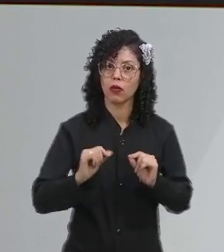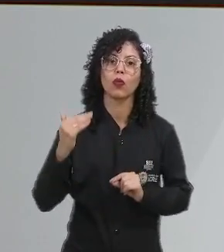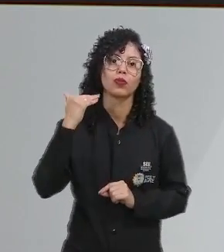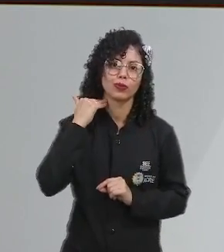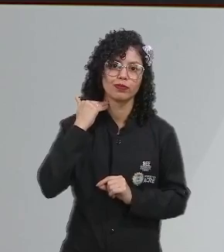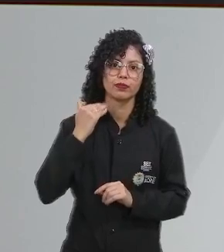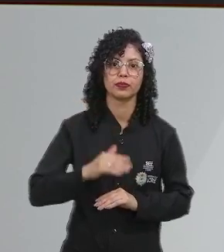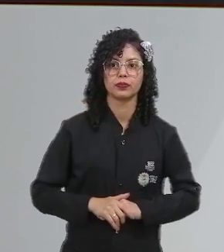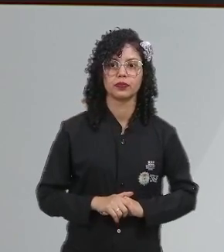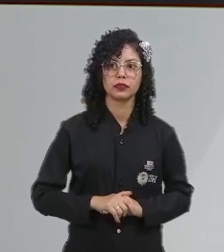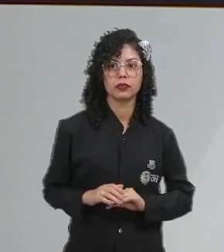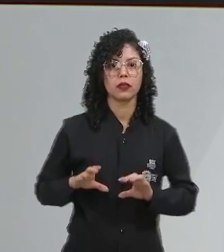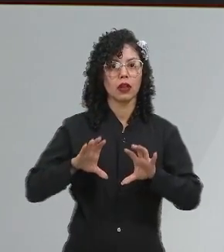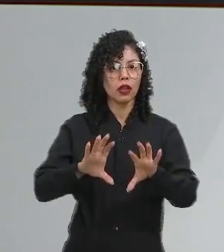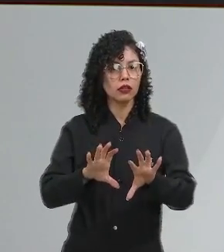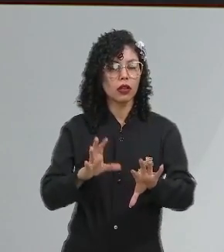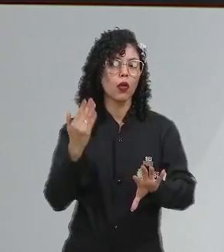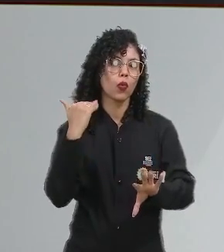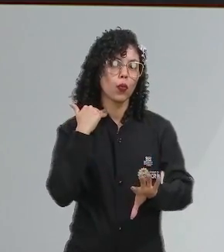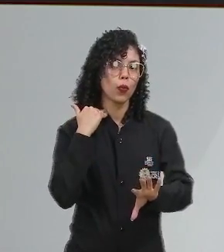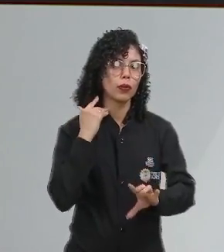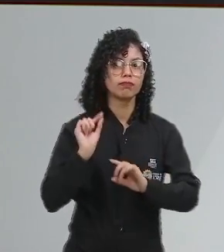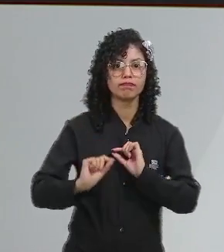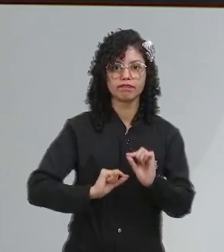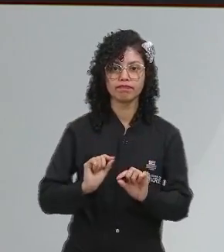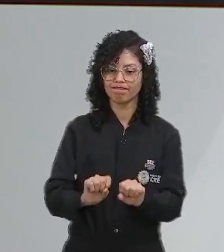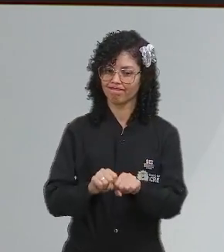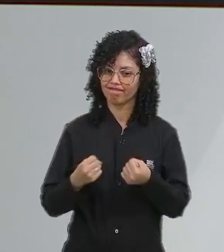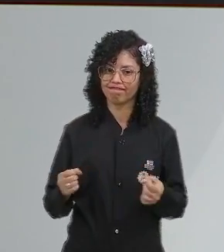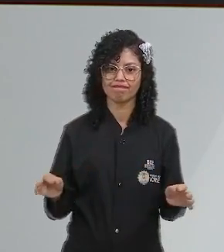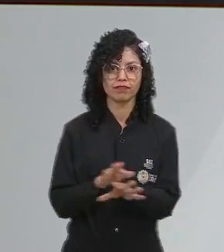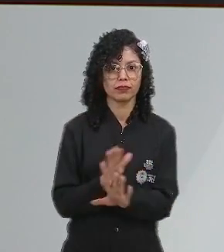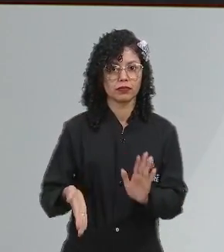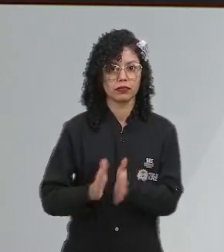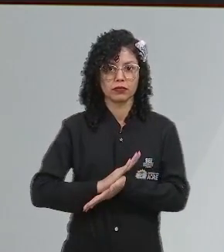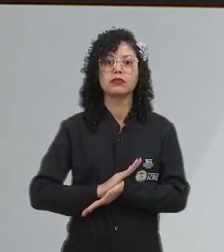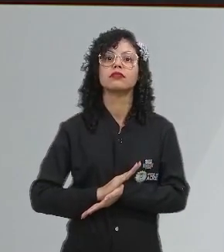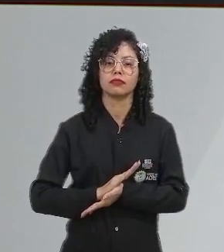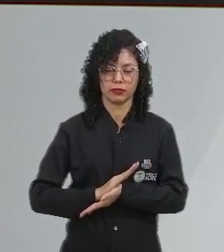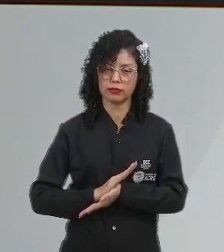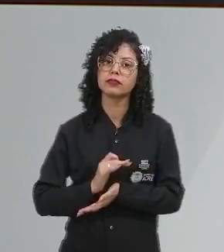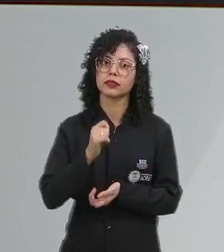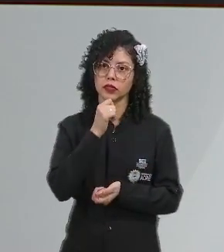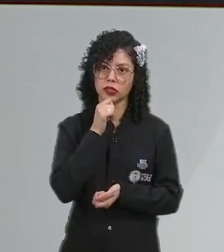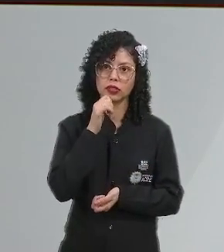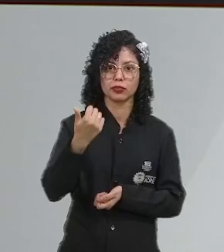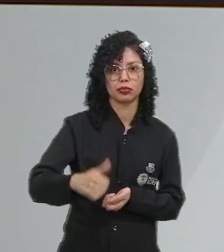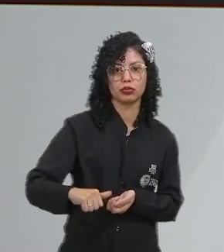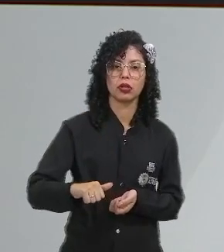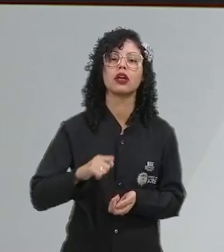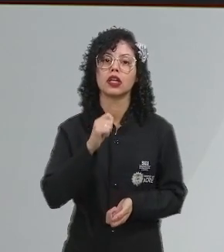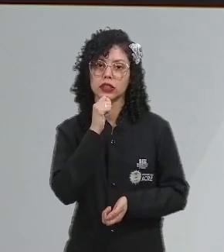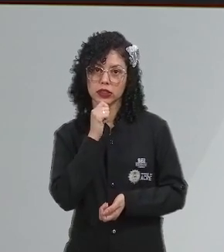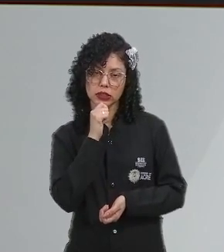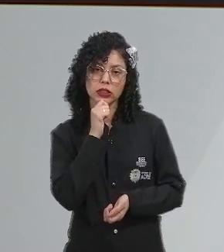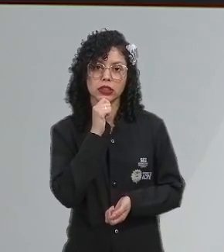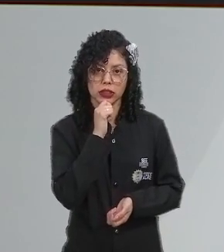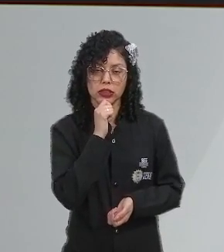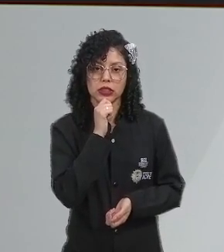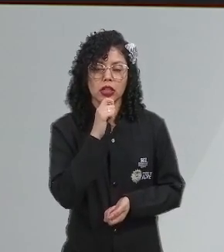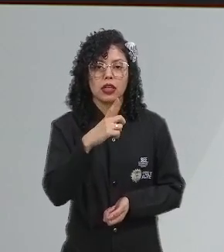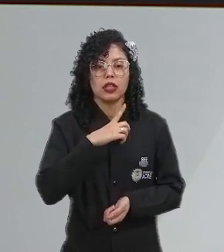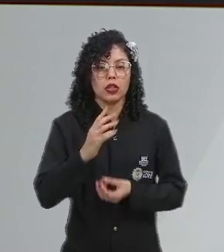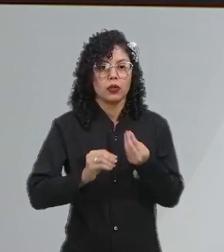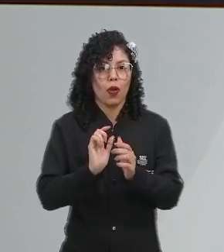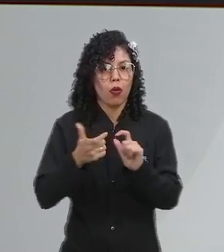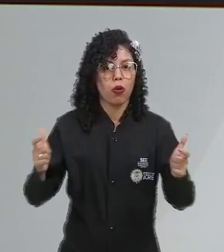bancos. Assim que os bancos quebram, né, decretam ali o seu estado de emergência ou de falência, nós vamos ter